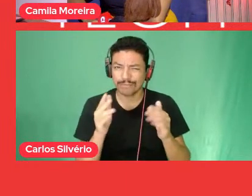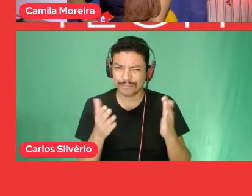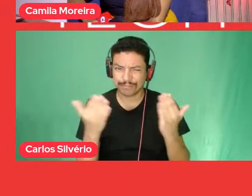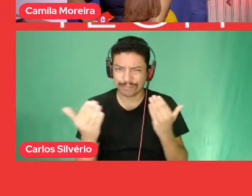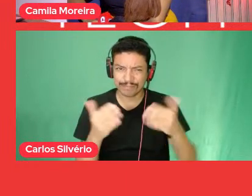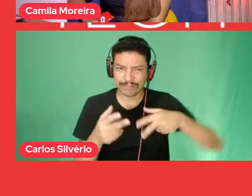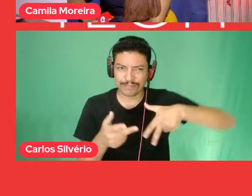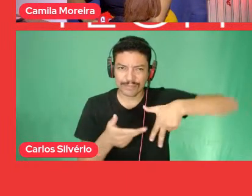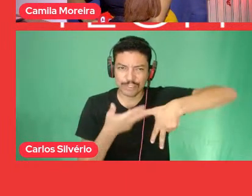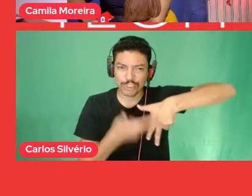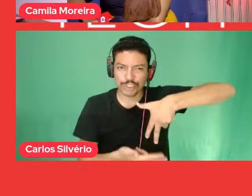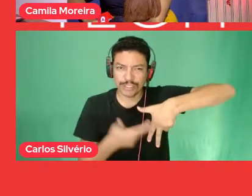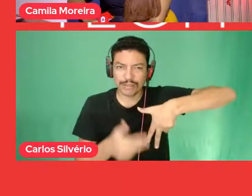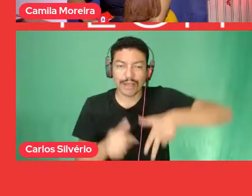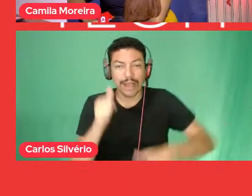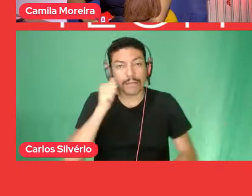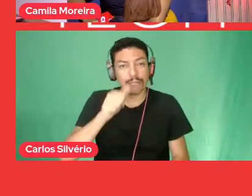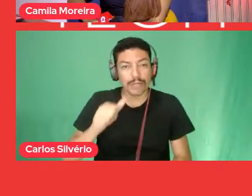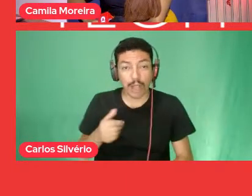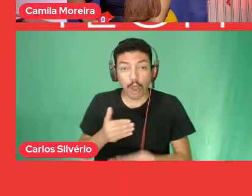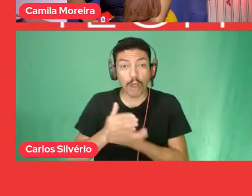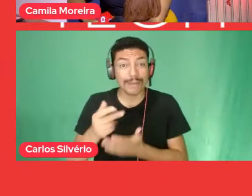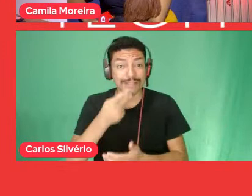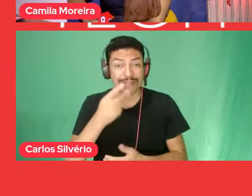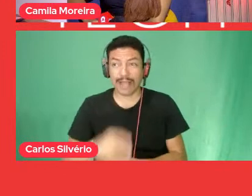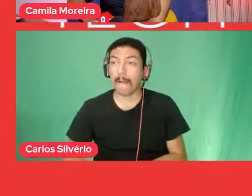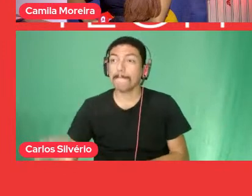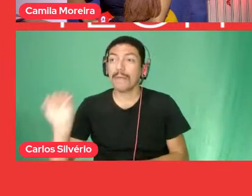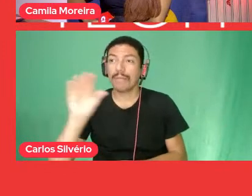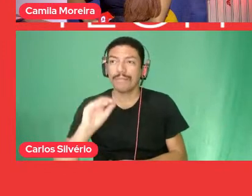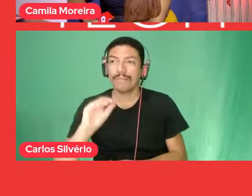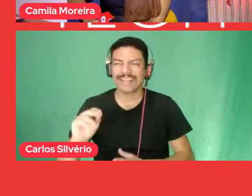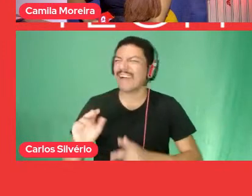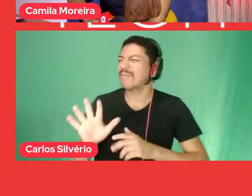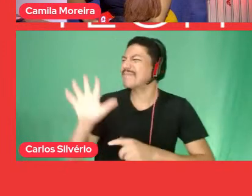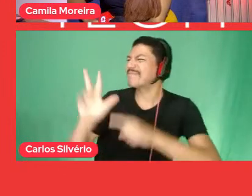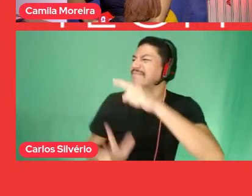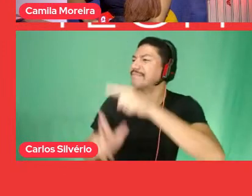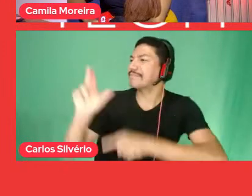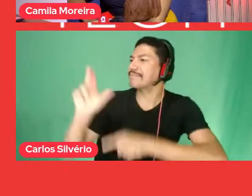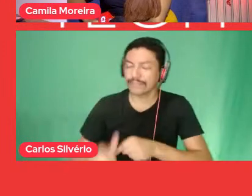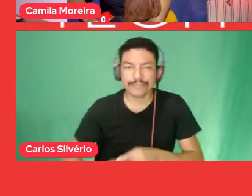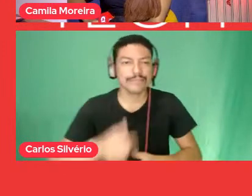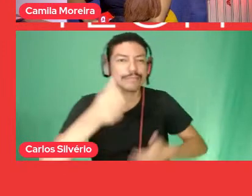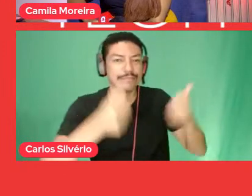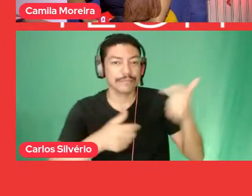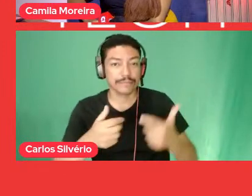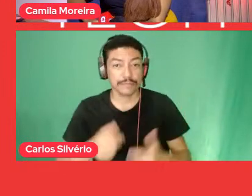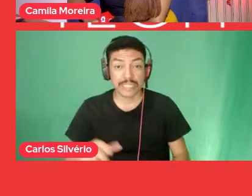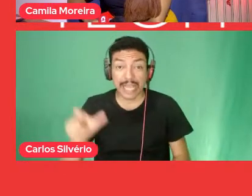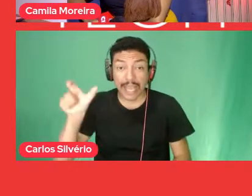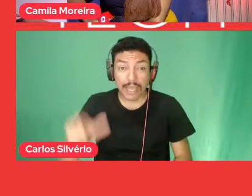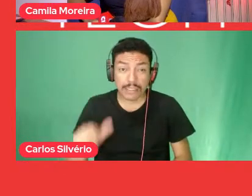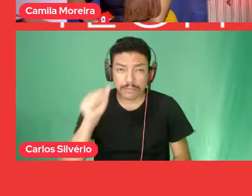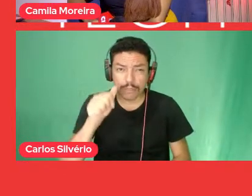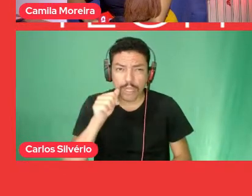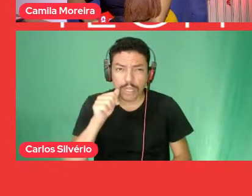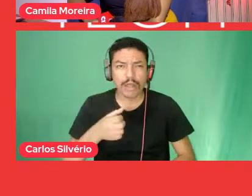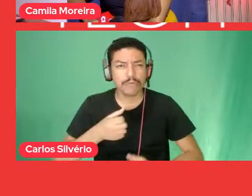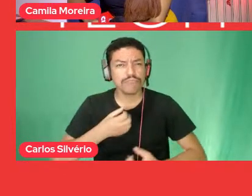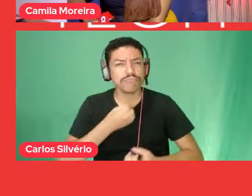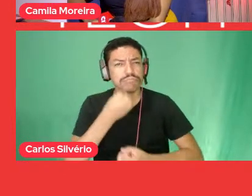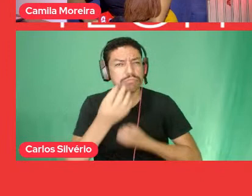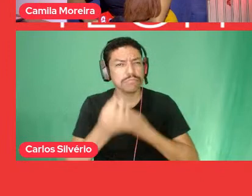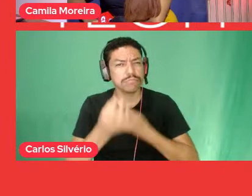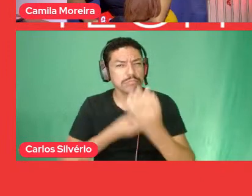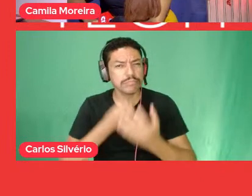foi interrompida, né, e nada foi feito, né? Quantas vezes uma mulher teve a sua explicação ou